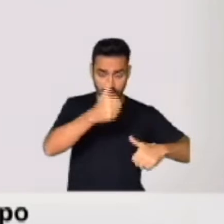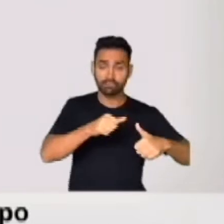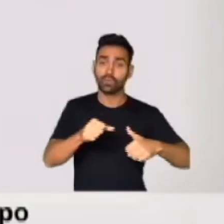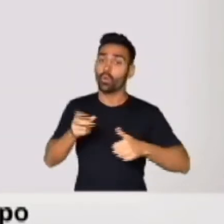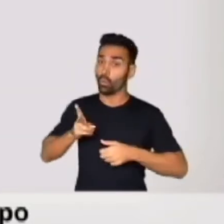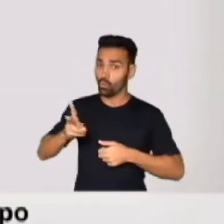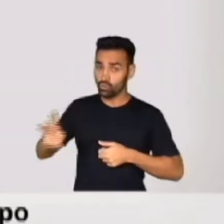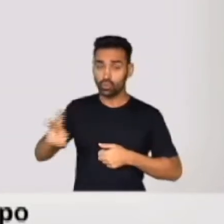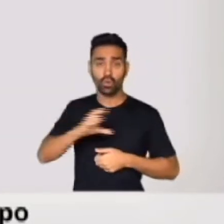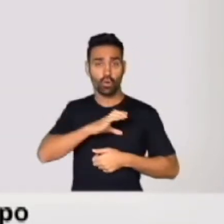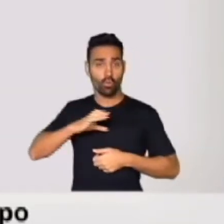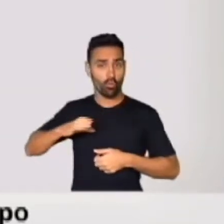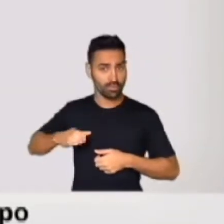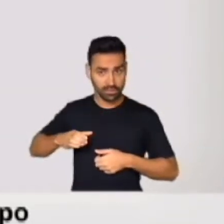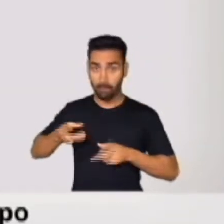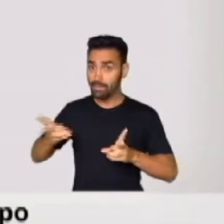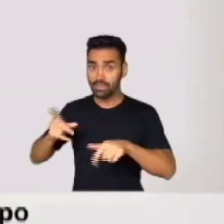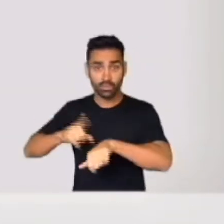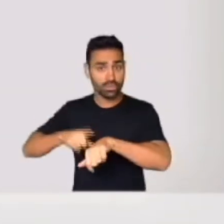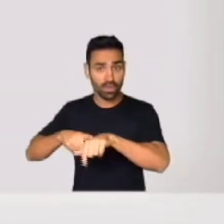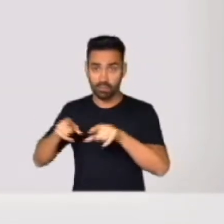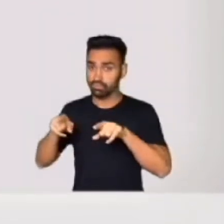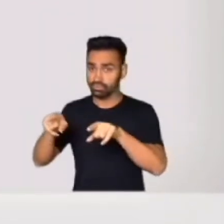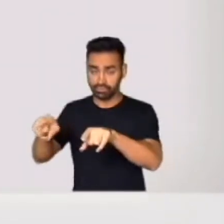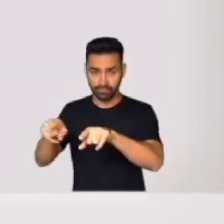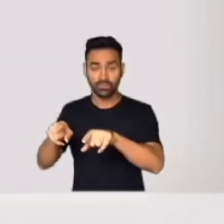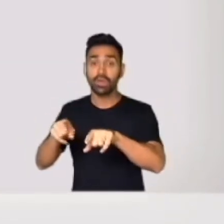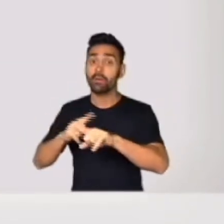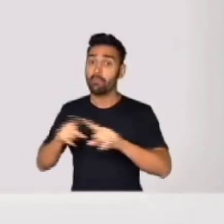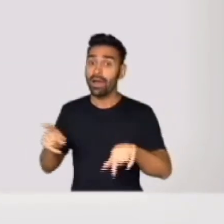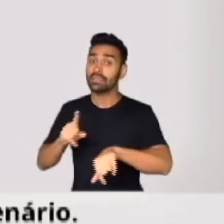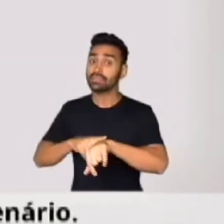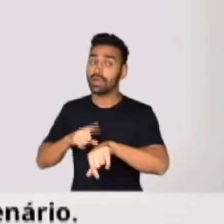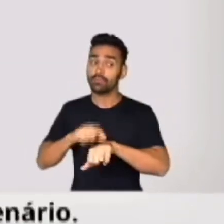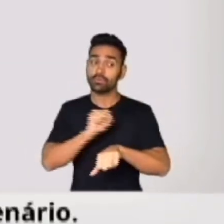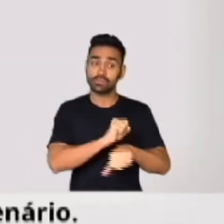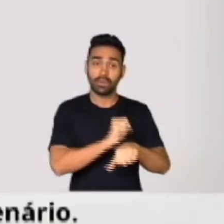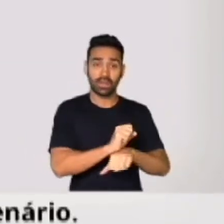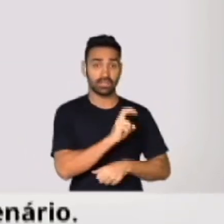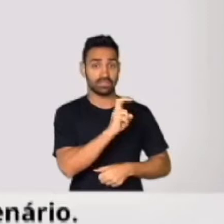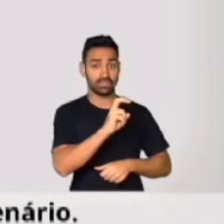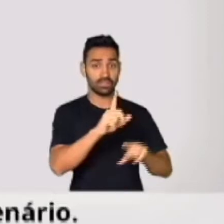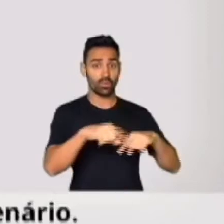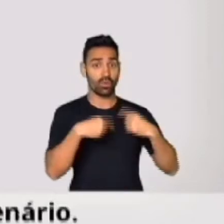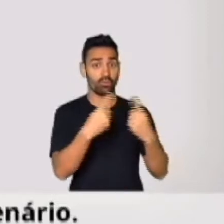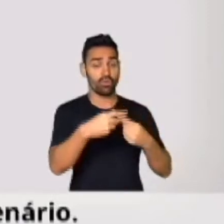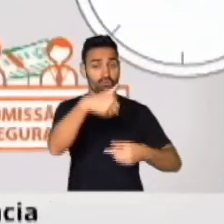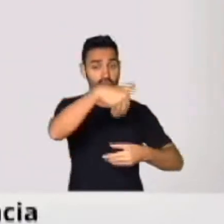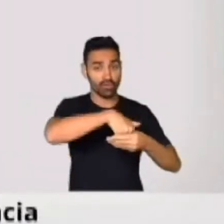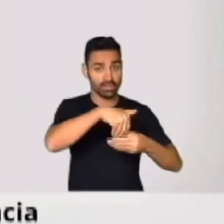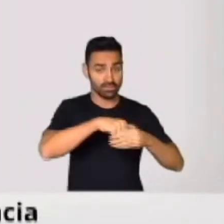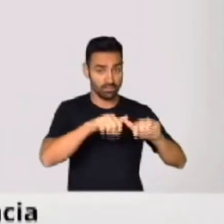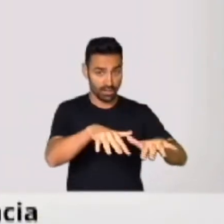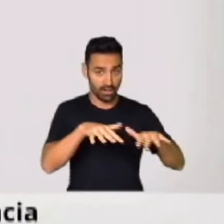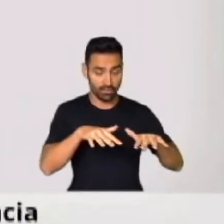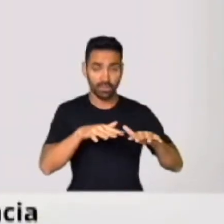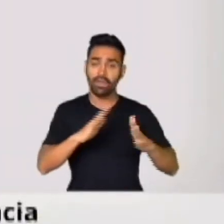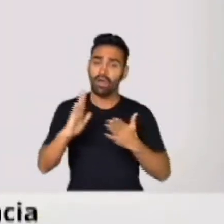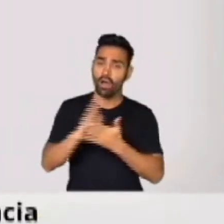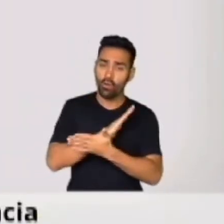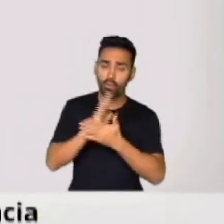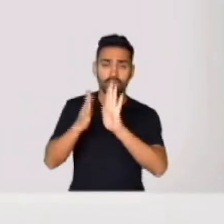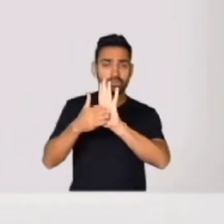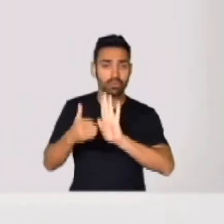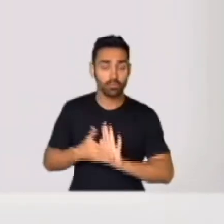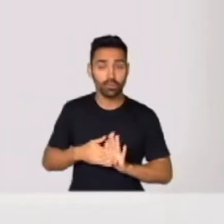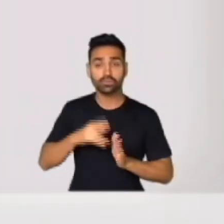continua tramitando em todas as comissões ao mesmo tempo e com um prazo bem reduzido de apenas 5 sessões de votação do plenário. Algumas propostas